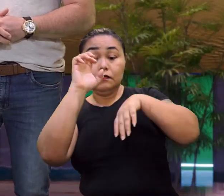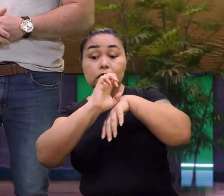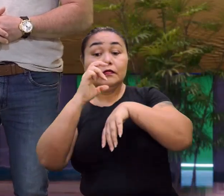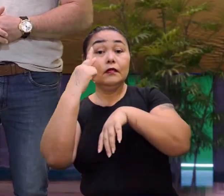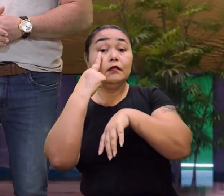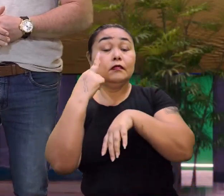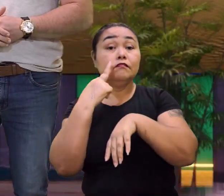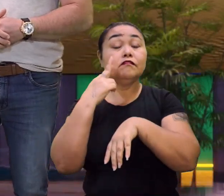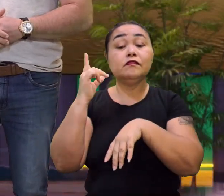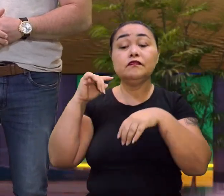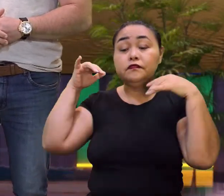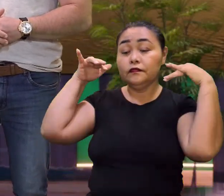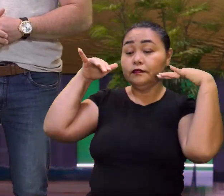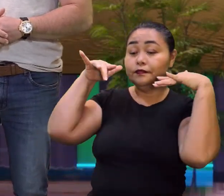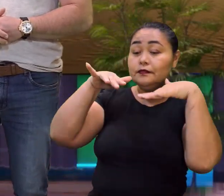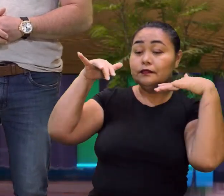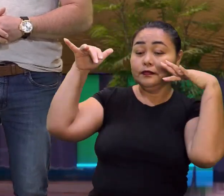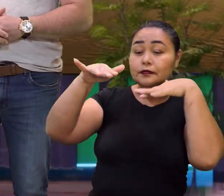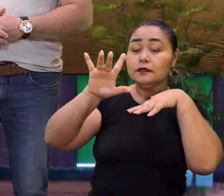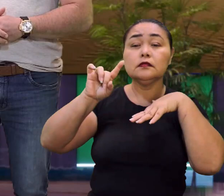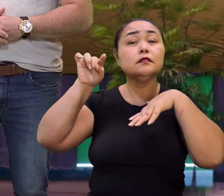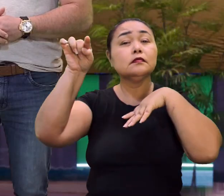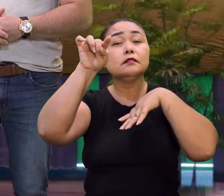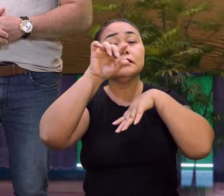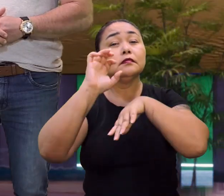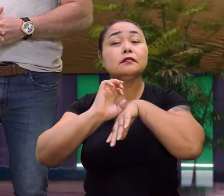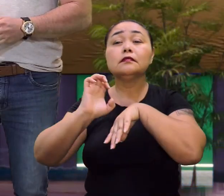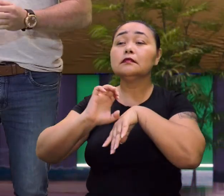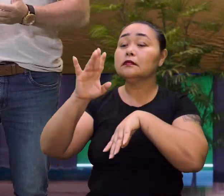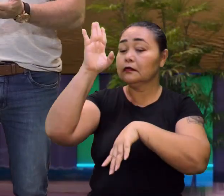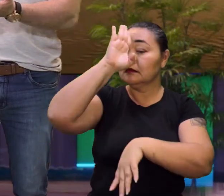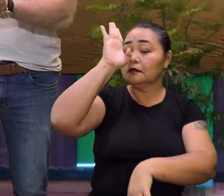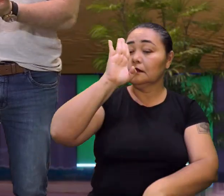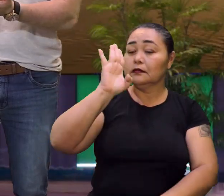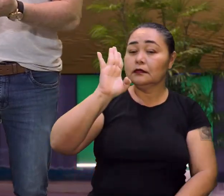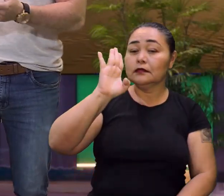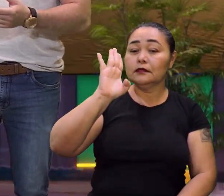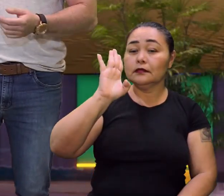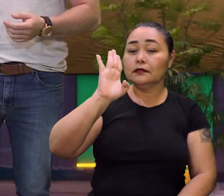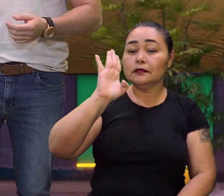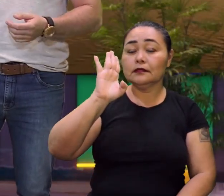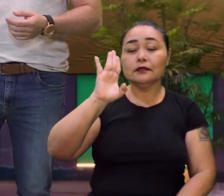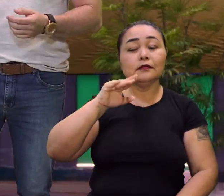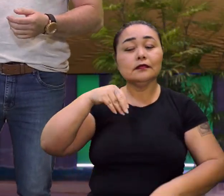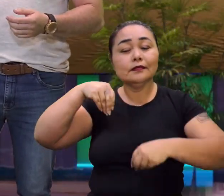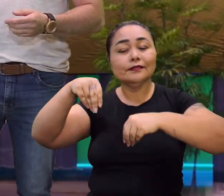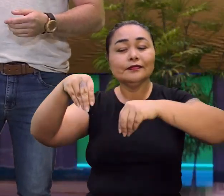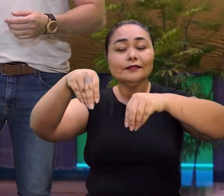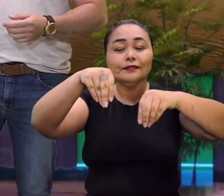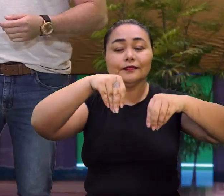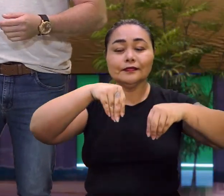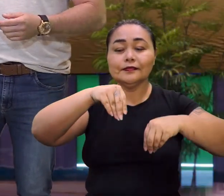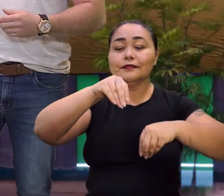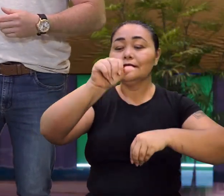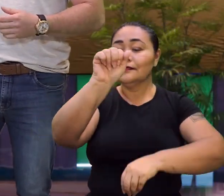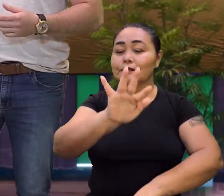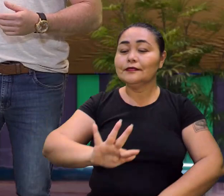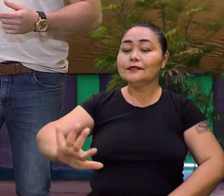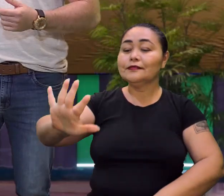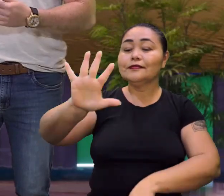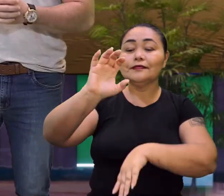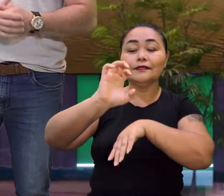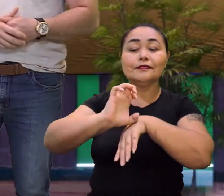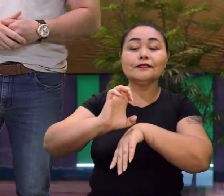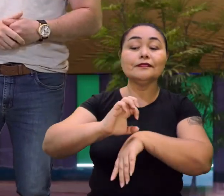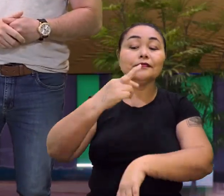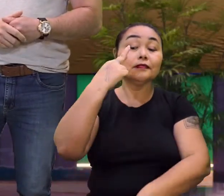novo. E Exatamente. vieram pessoas de todos os estados do Brasil. Partiu Rondônia. território federal De de Rondônia. Rondônia